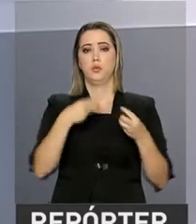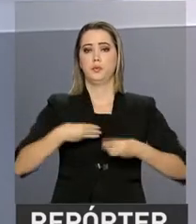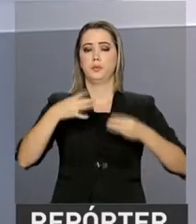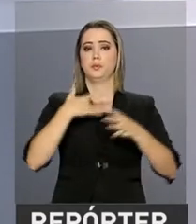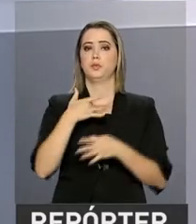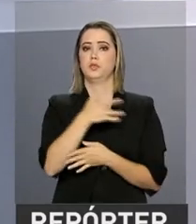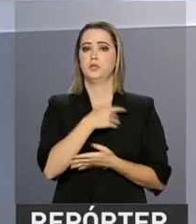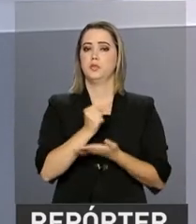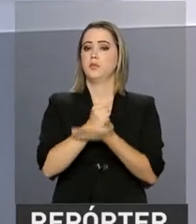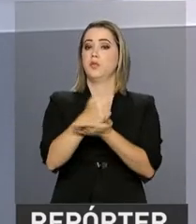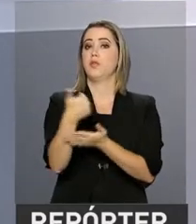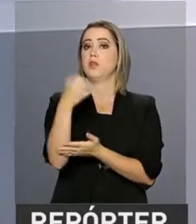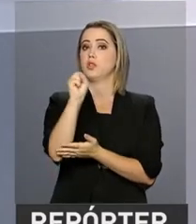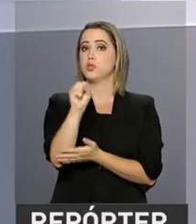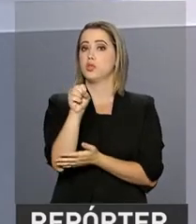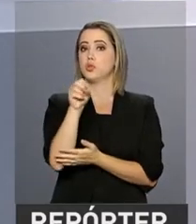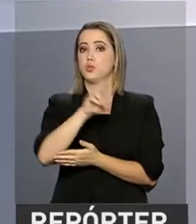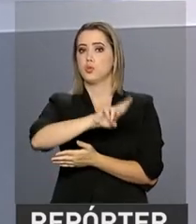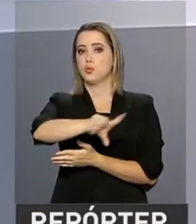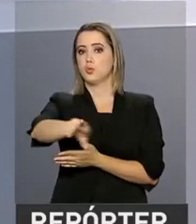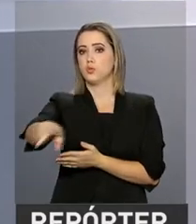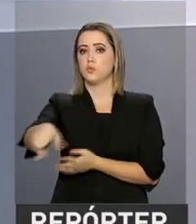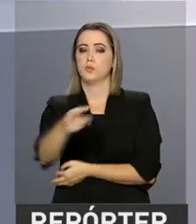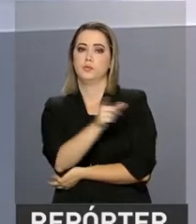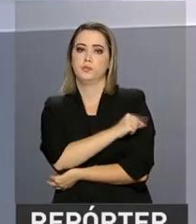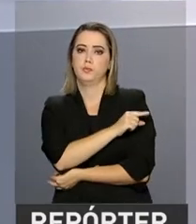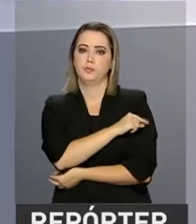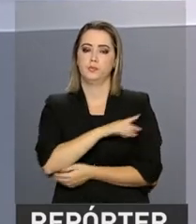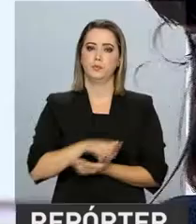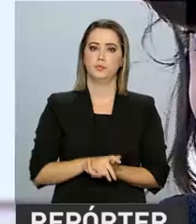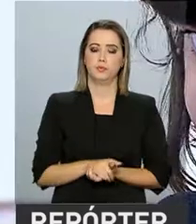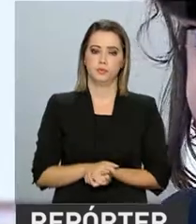outros 18 tipos de imunização